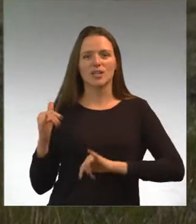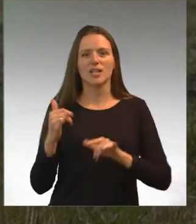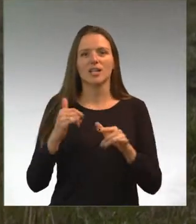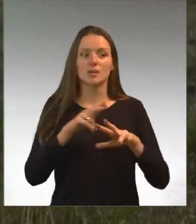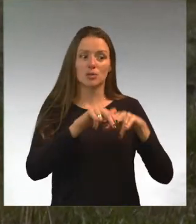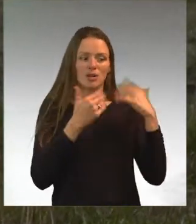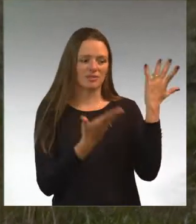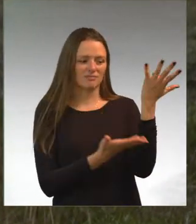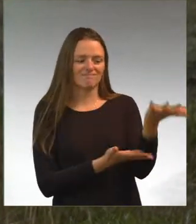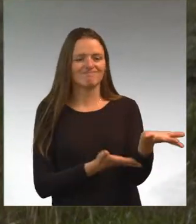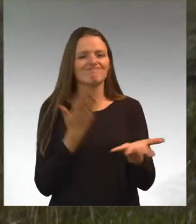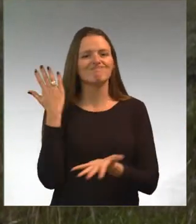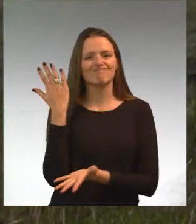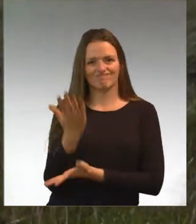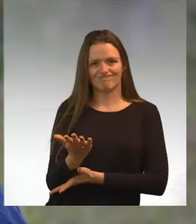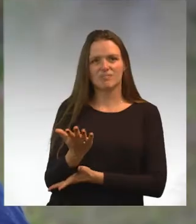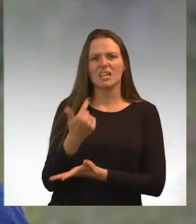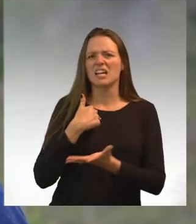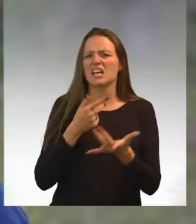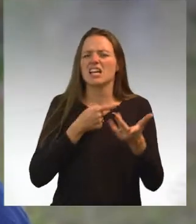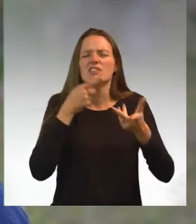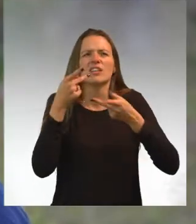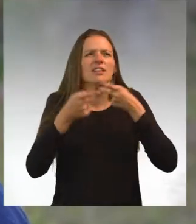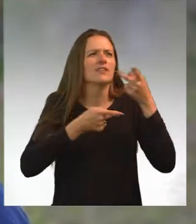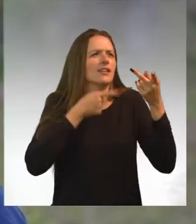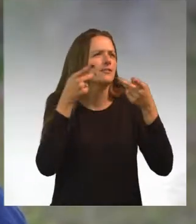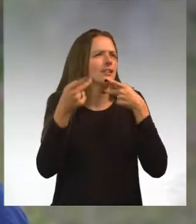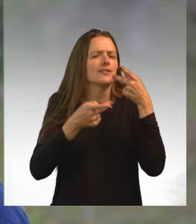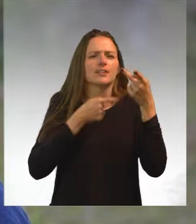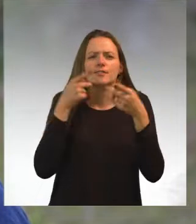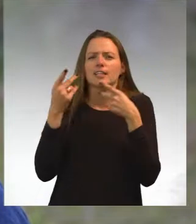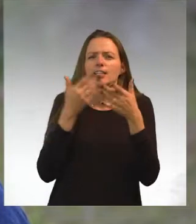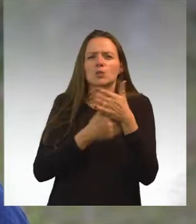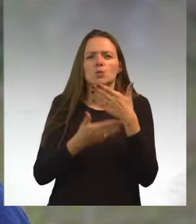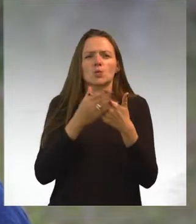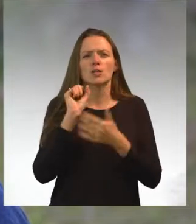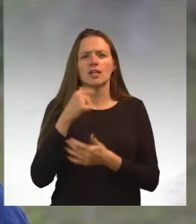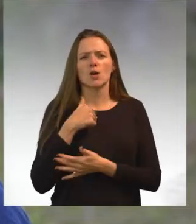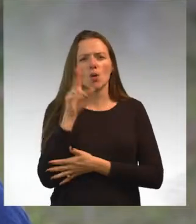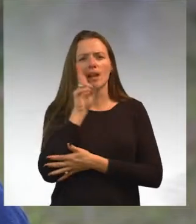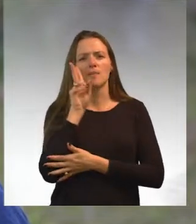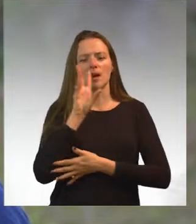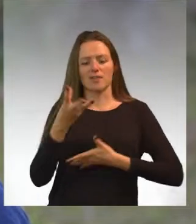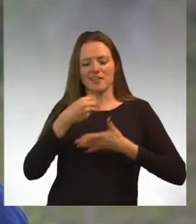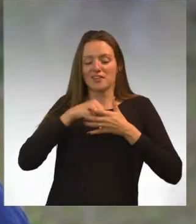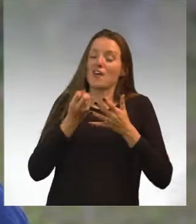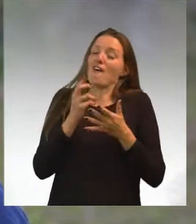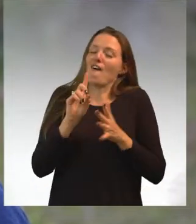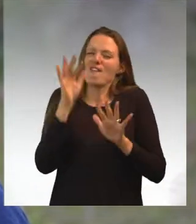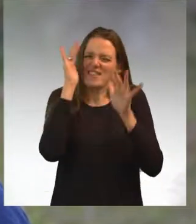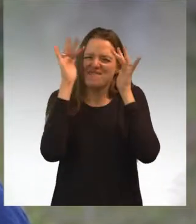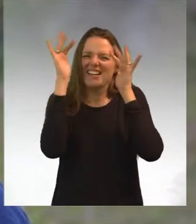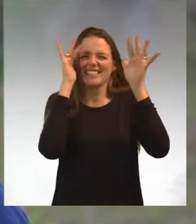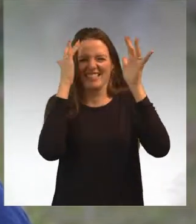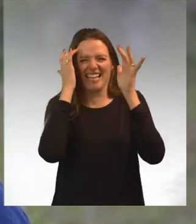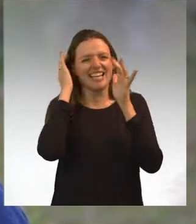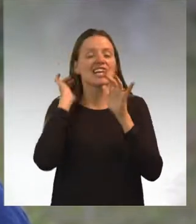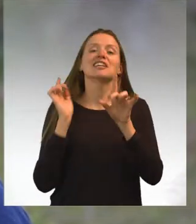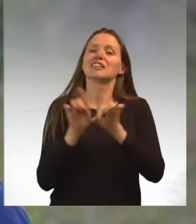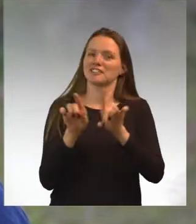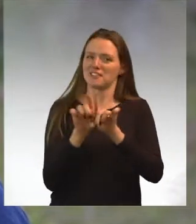né? Falei tudo que eu consegui lembrar dentro de mim, ou fantasiar dentro de mim, porque se aplica